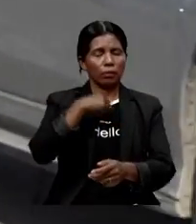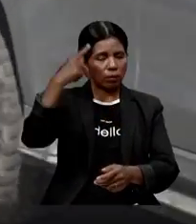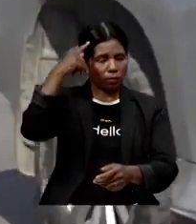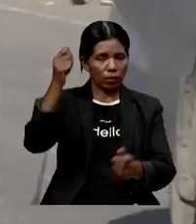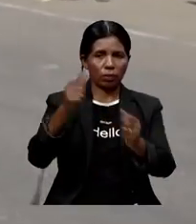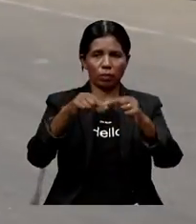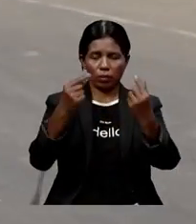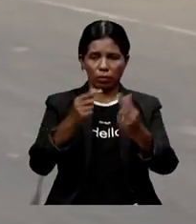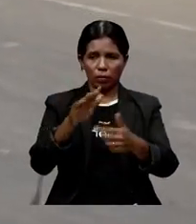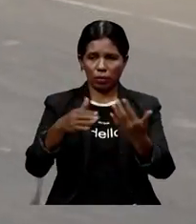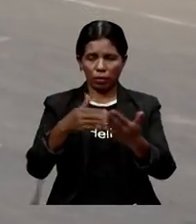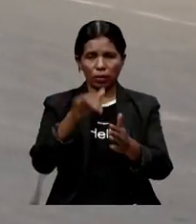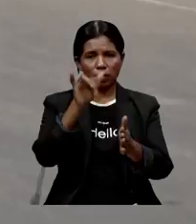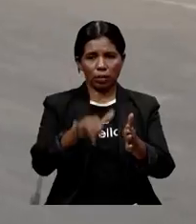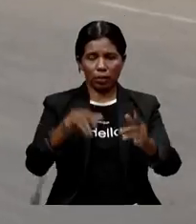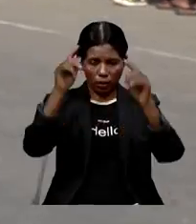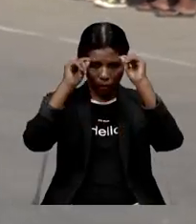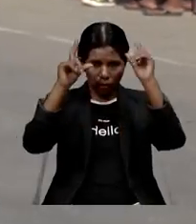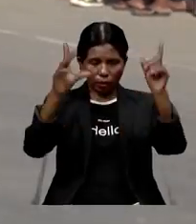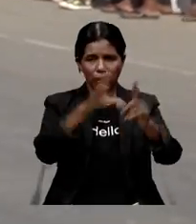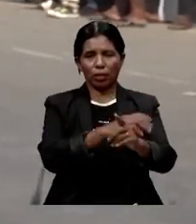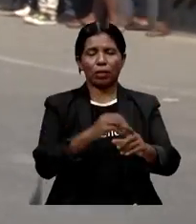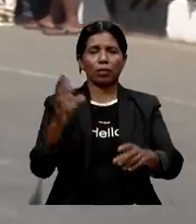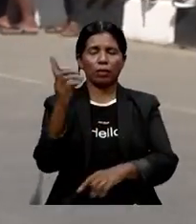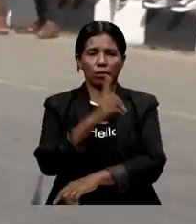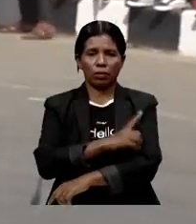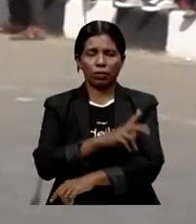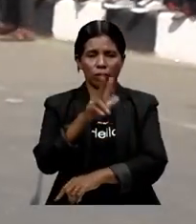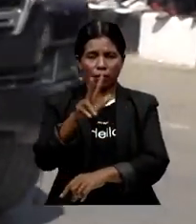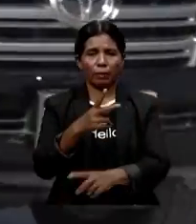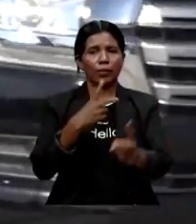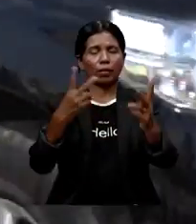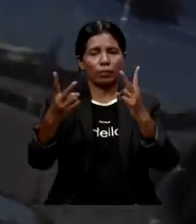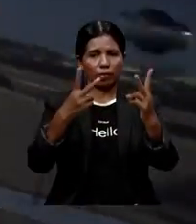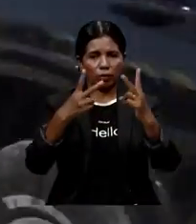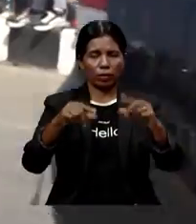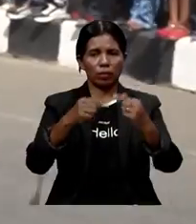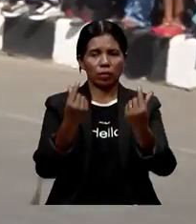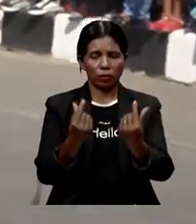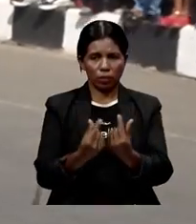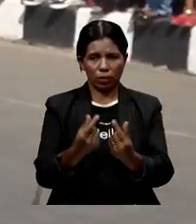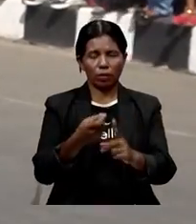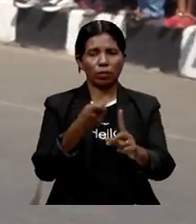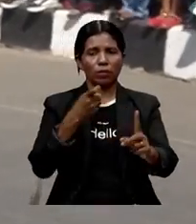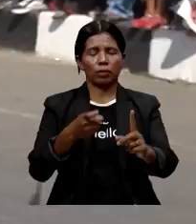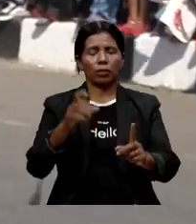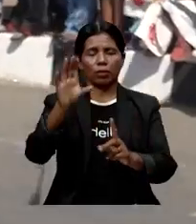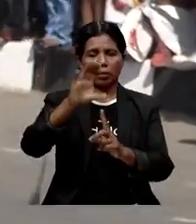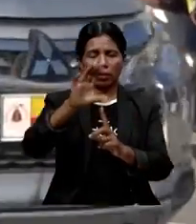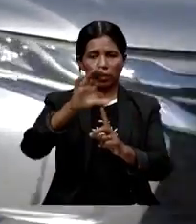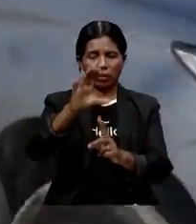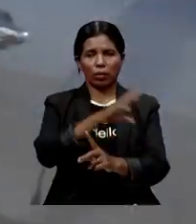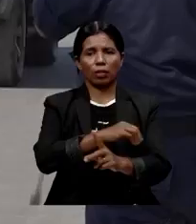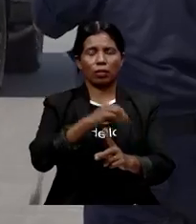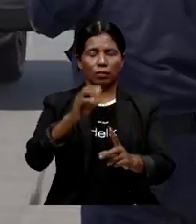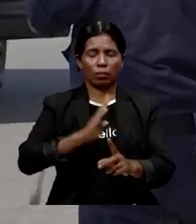Ronia delegação na Behela e Timor-Leste durante Lorontolo. E a visita na equipa avançada, o comandante componente